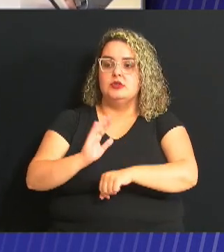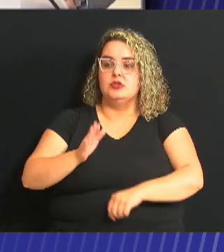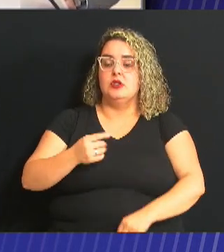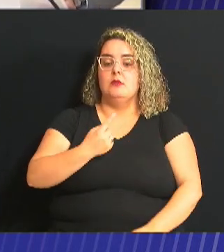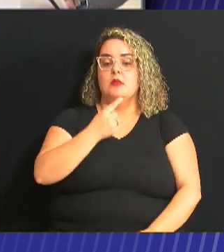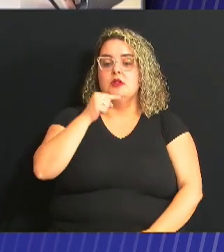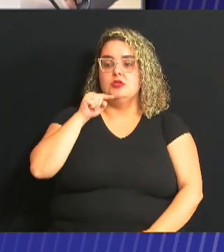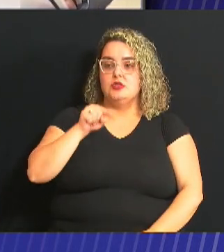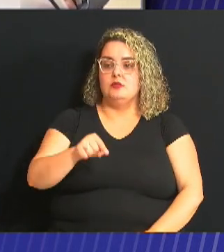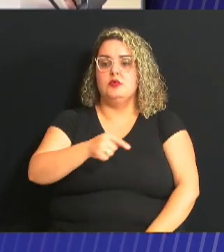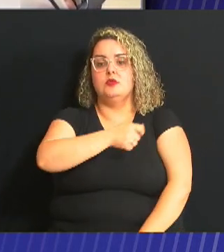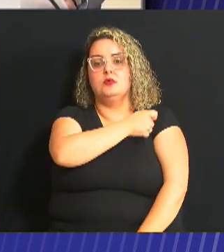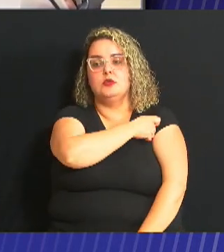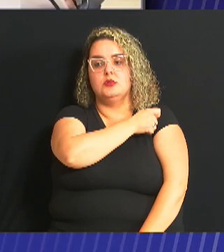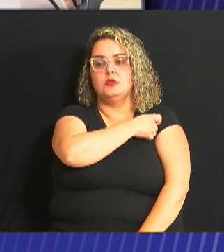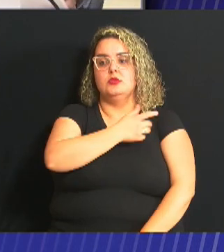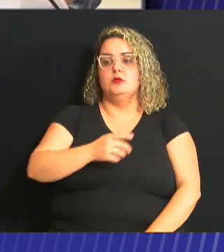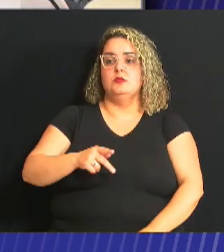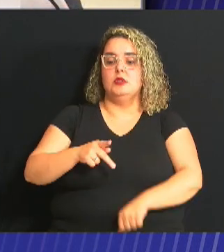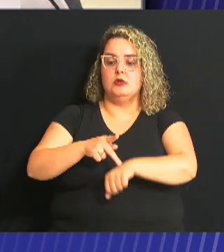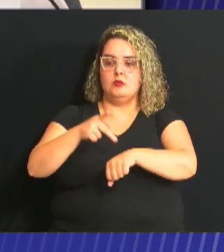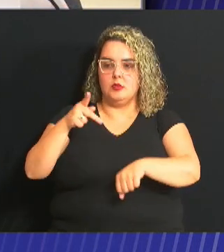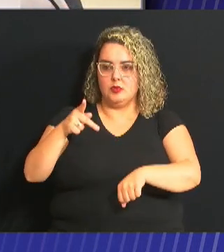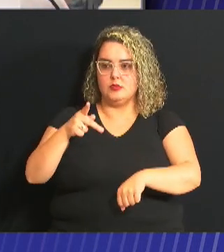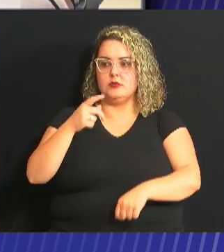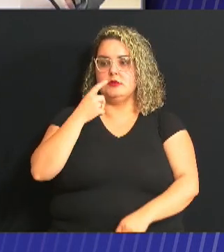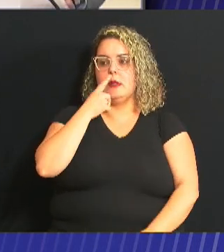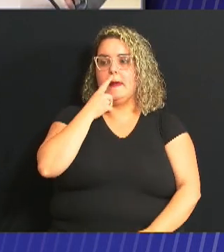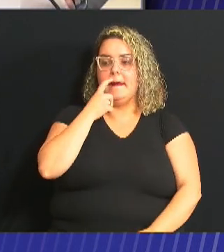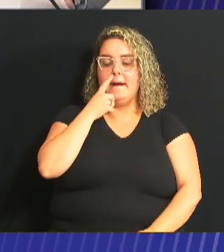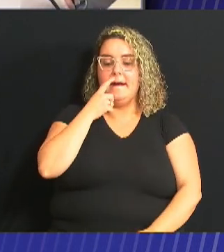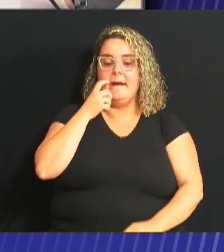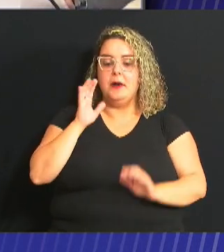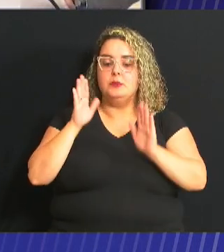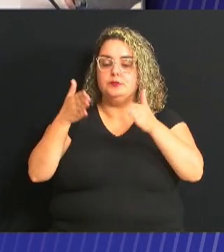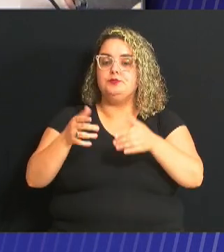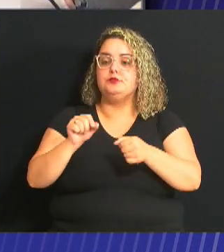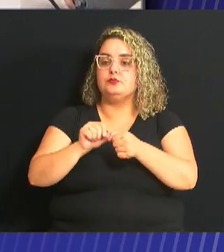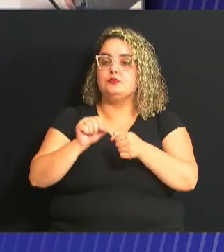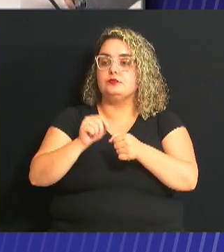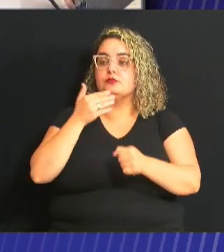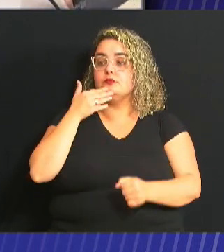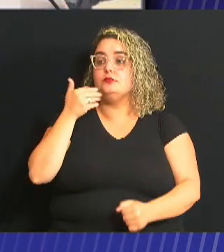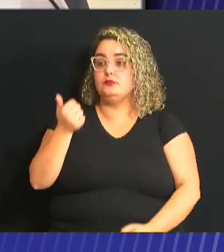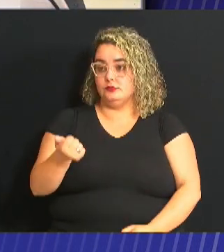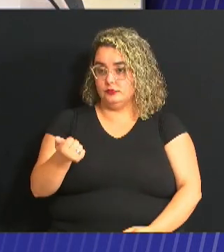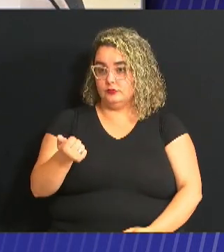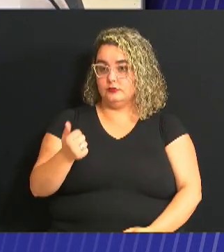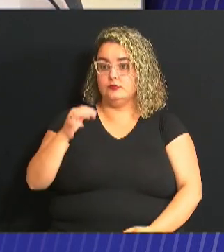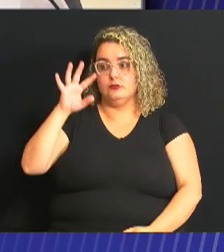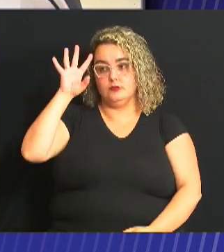que passaram pela sua pós-graduação. O foco é sempre fazer o melhor